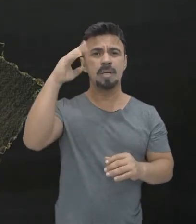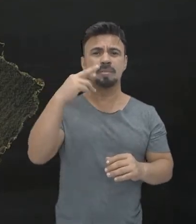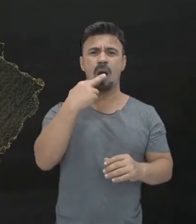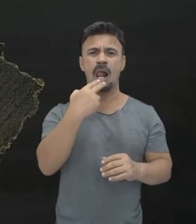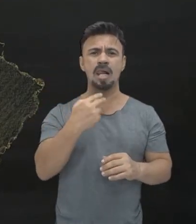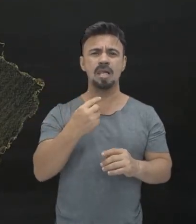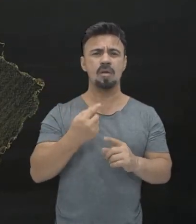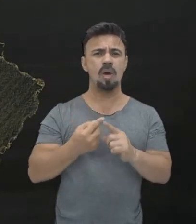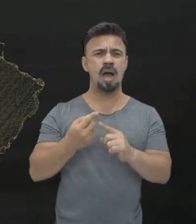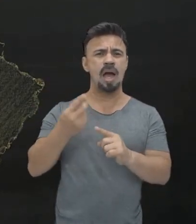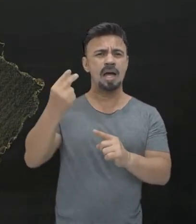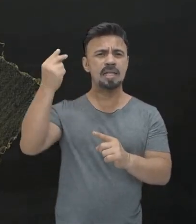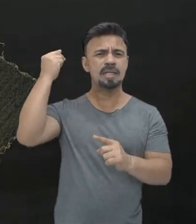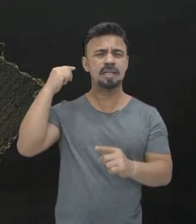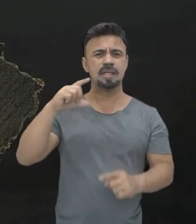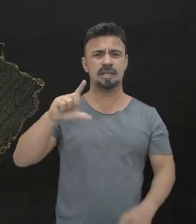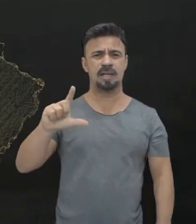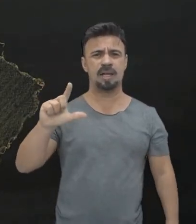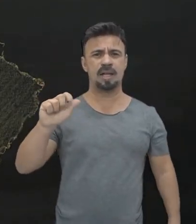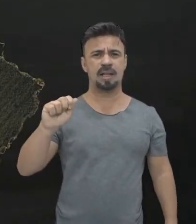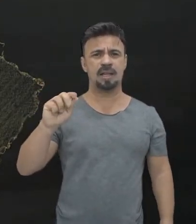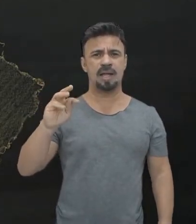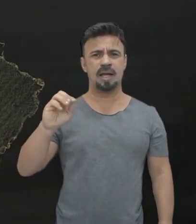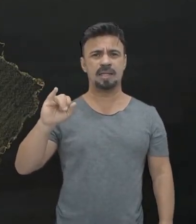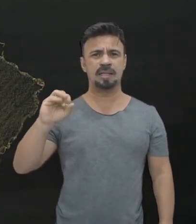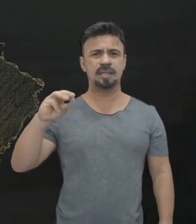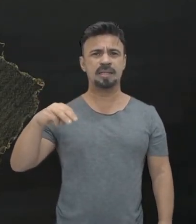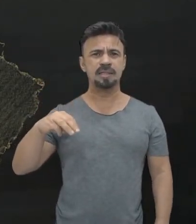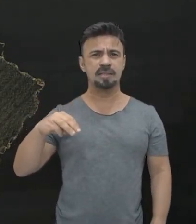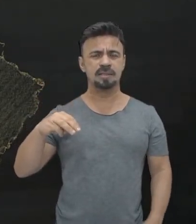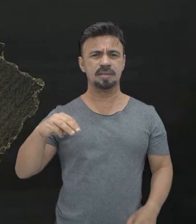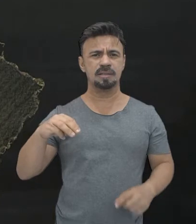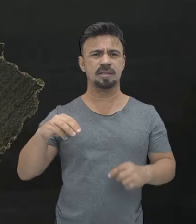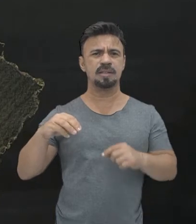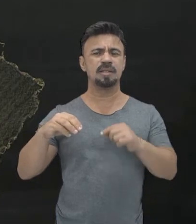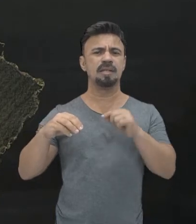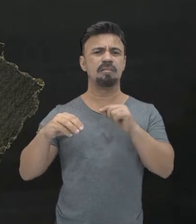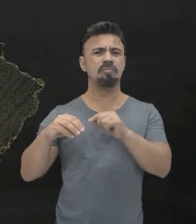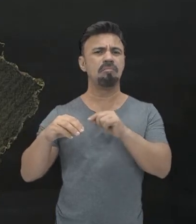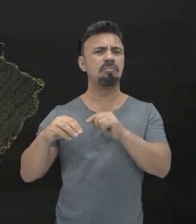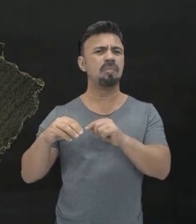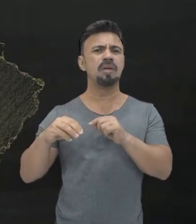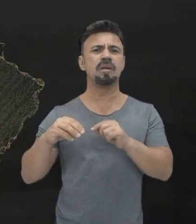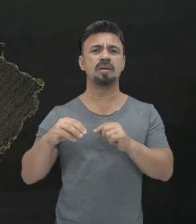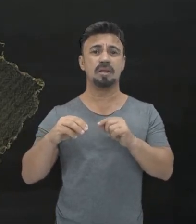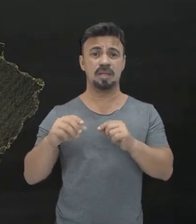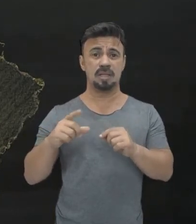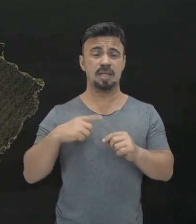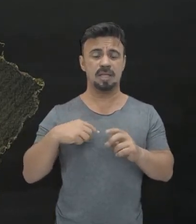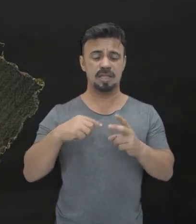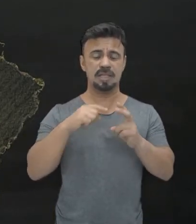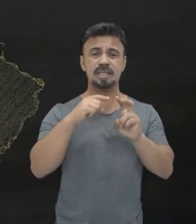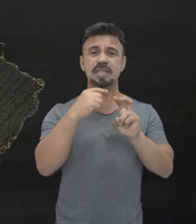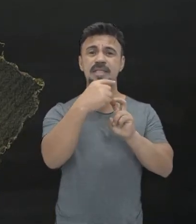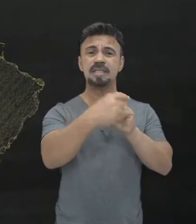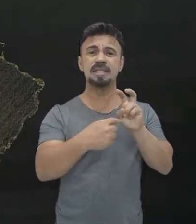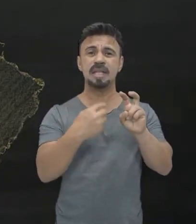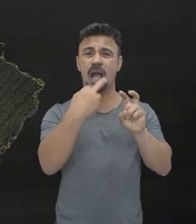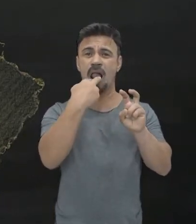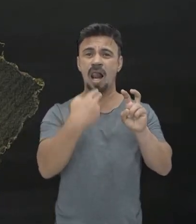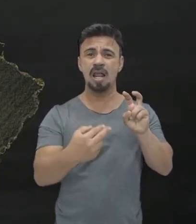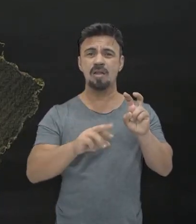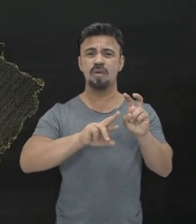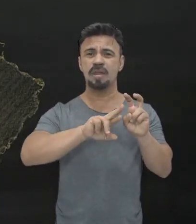antiga chamada latim. Dentro da raiz latina, nós temos 5 línguas